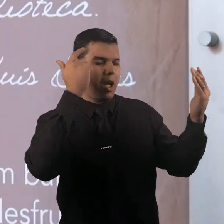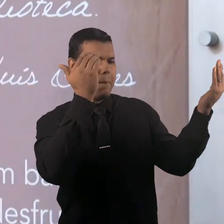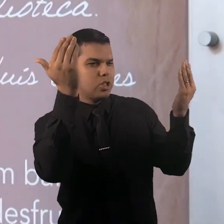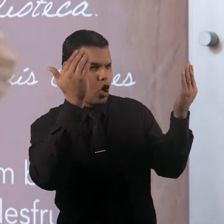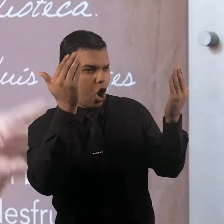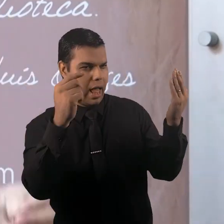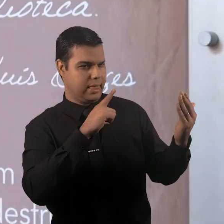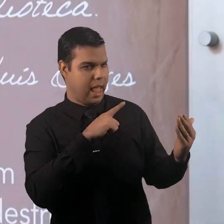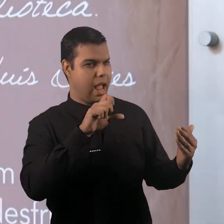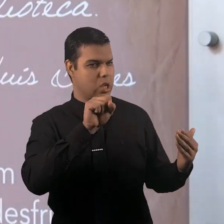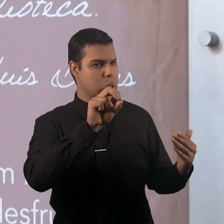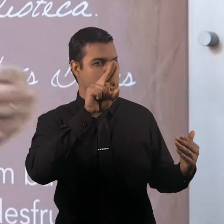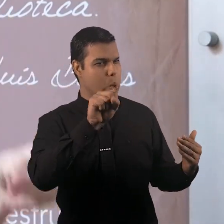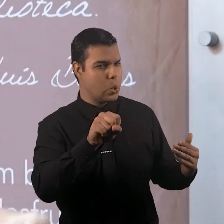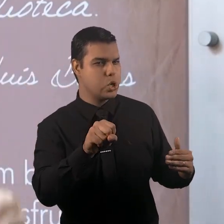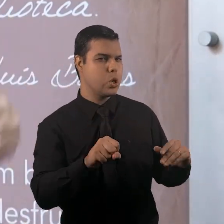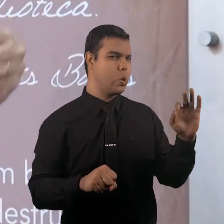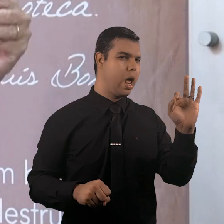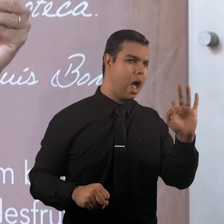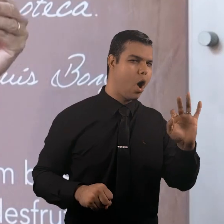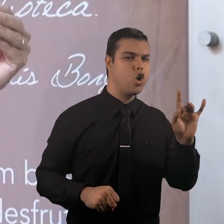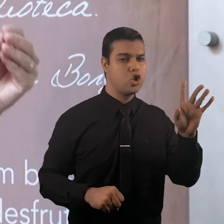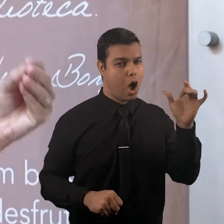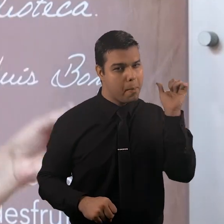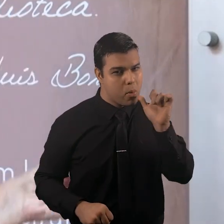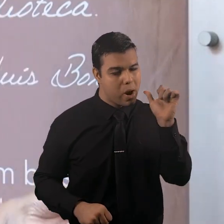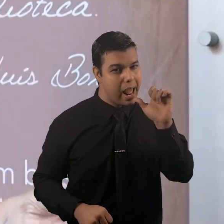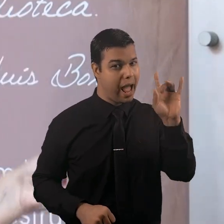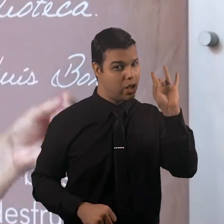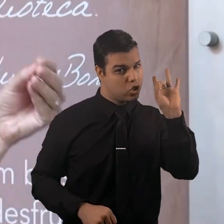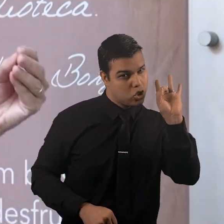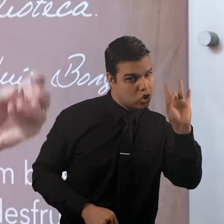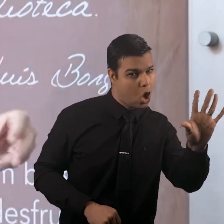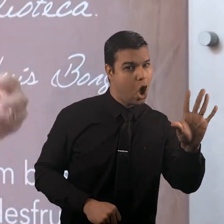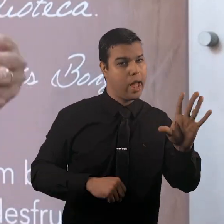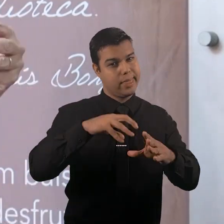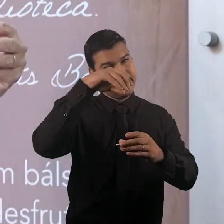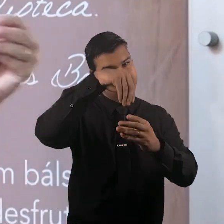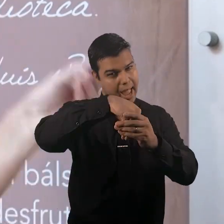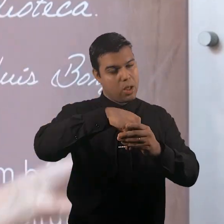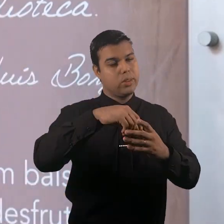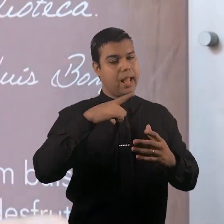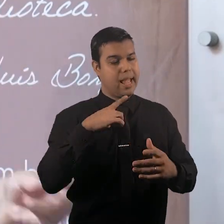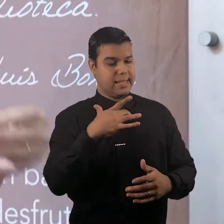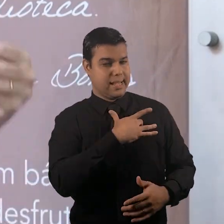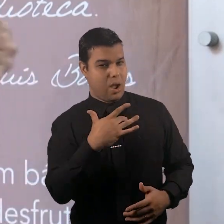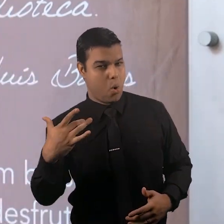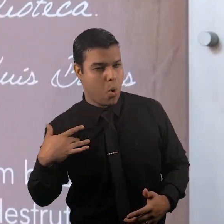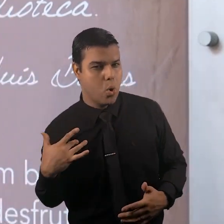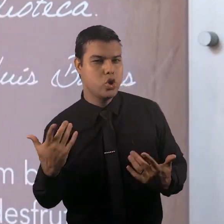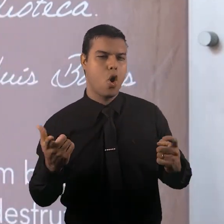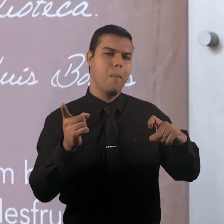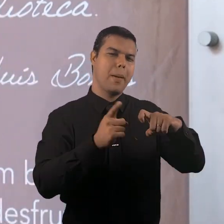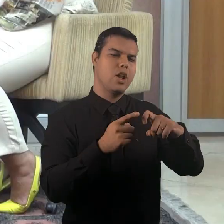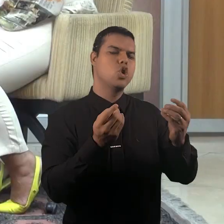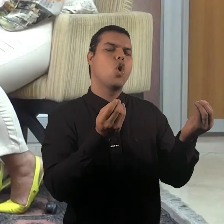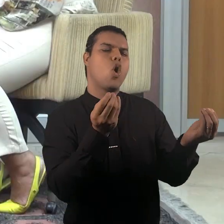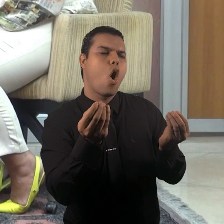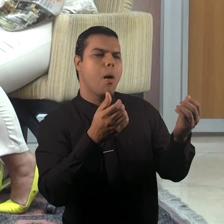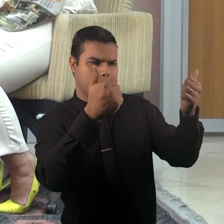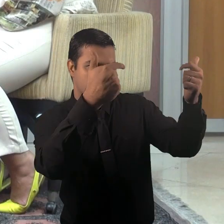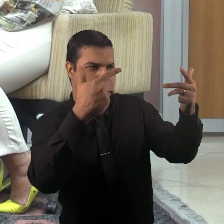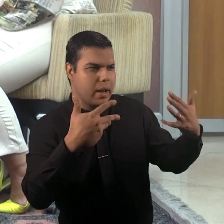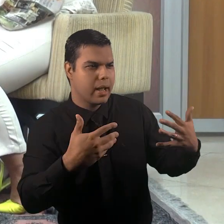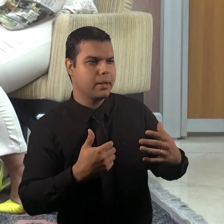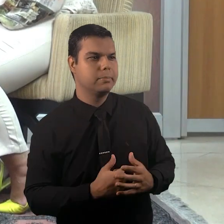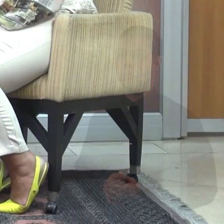psicológico, isso acontece no SUS, não acontece, só as mulheres que têm acesso ao plano de saúde ou ao médico particular, como é que